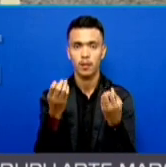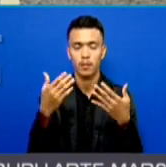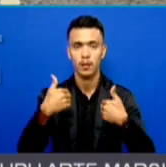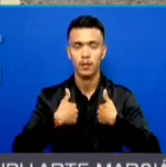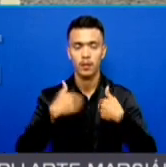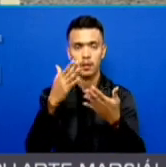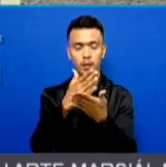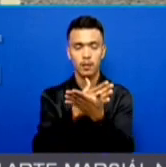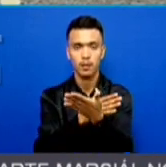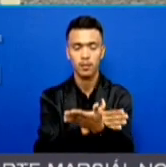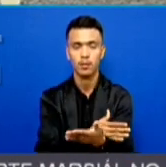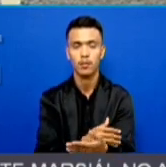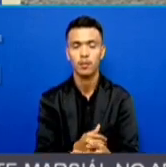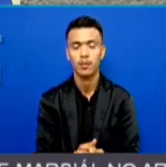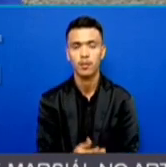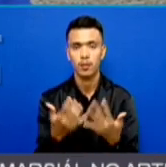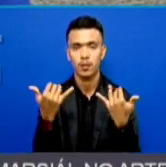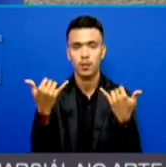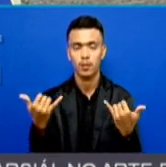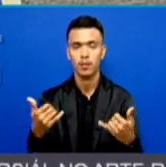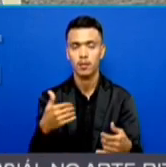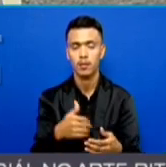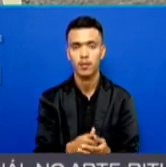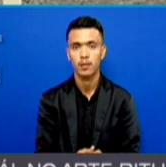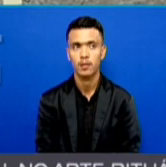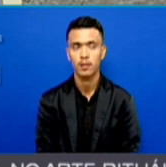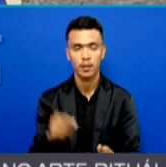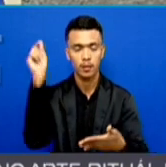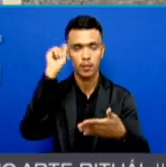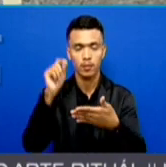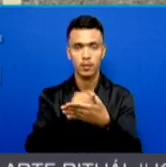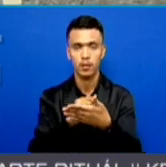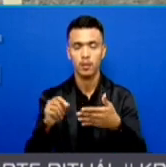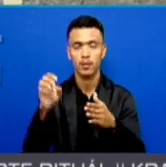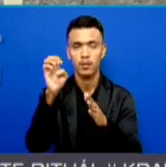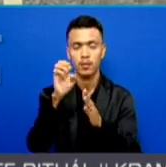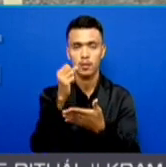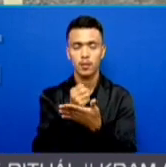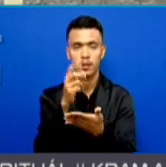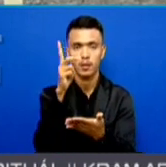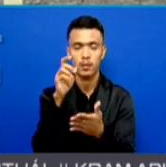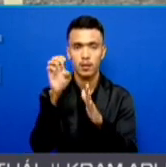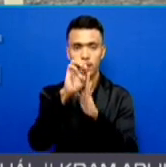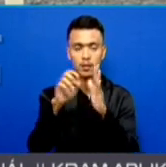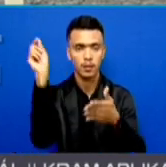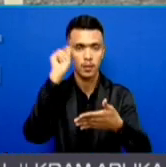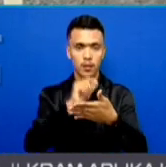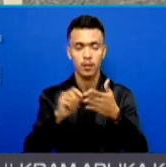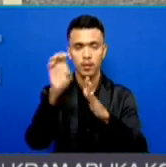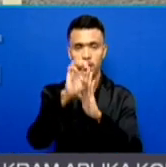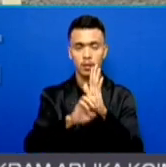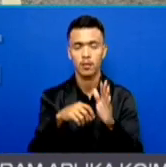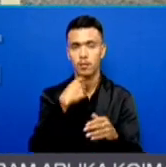nessa indeterminado e balunto em loron sei na fase determinado que é contratado. E o secretário de Estado nos considera